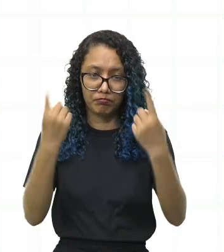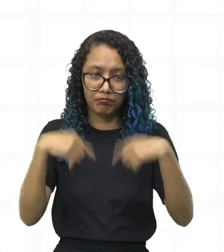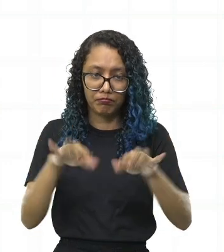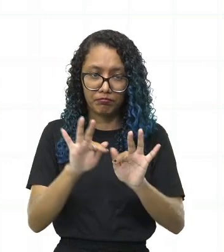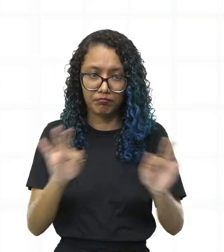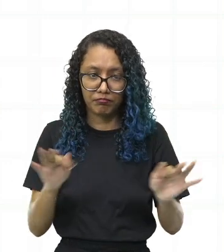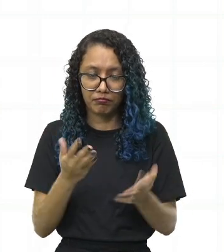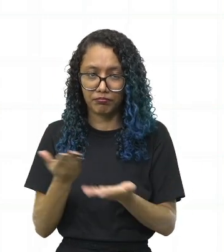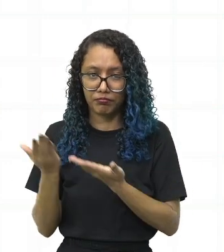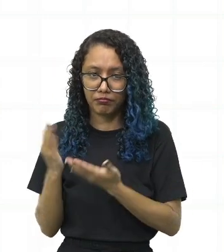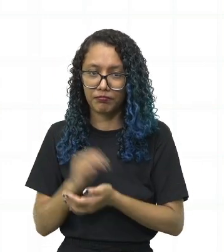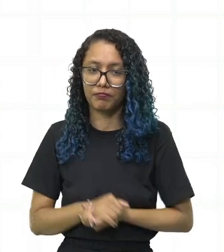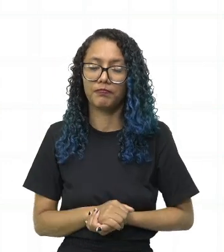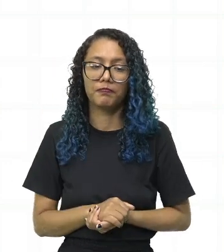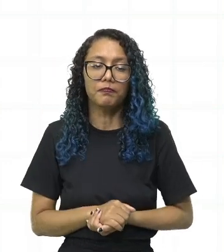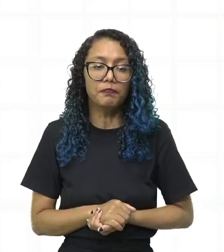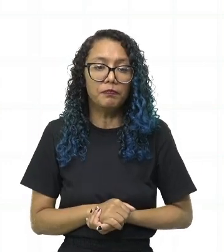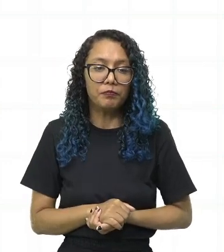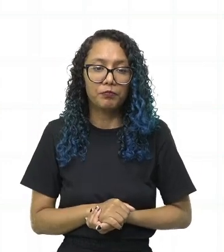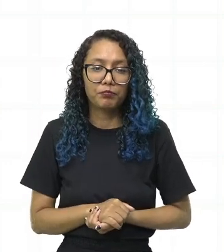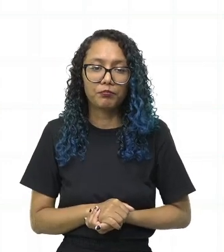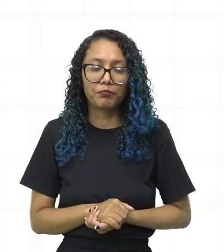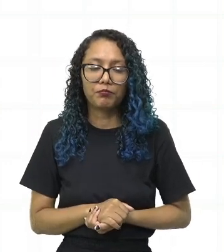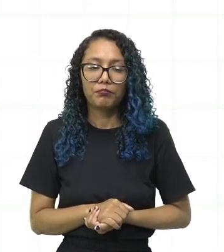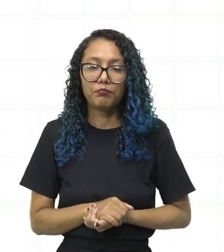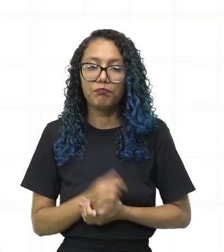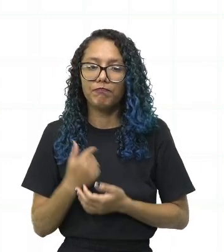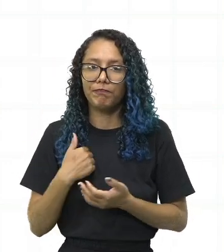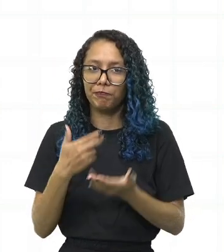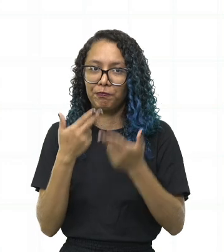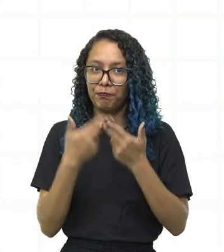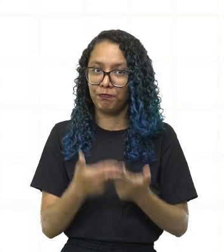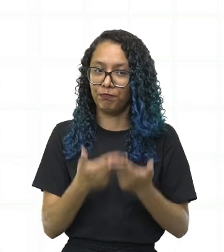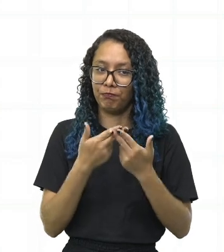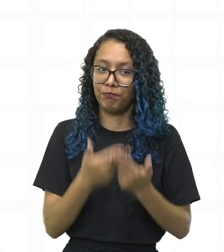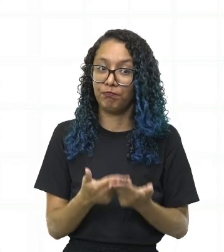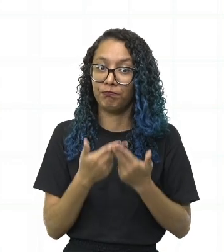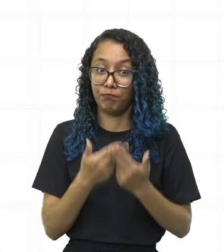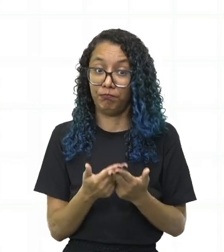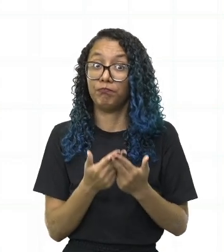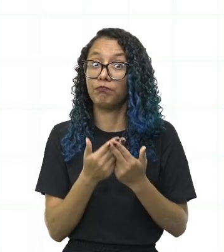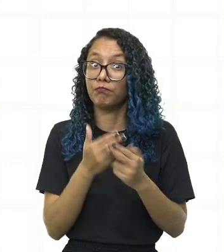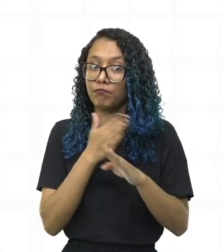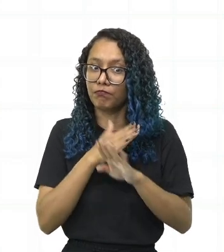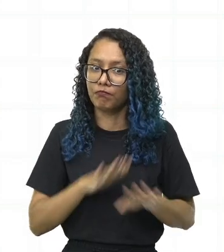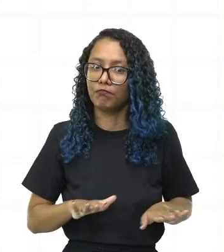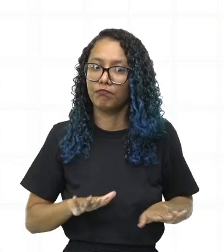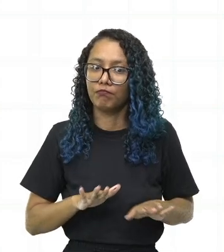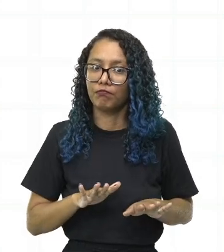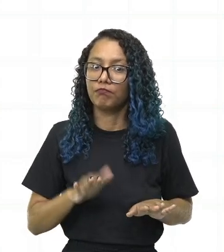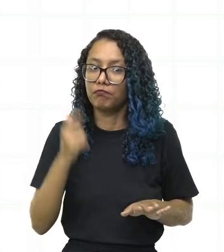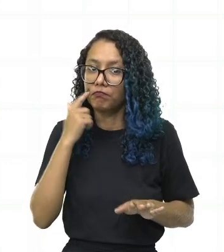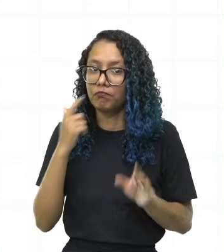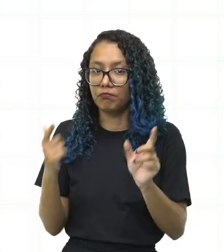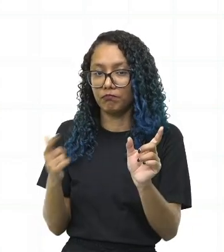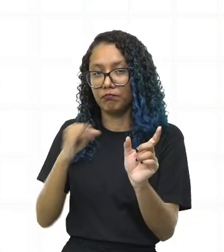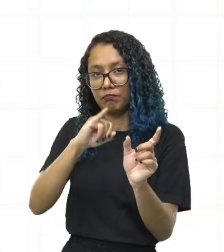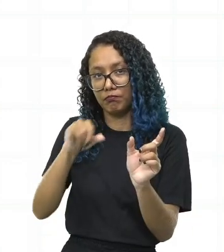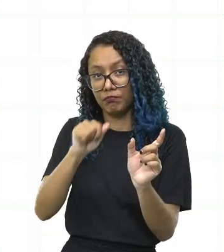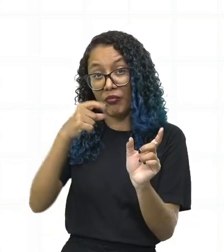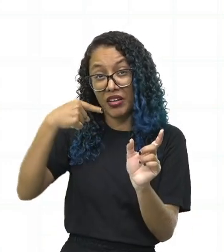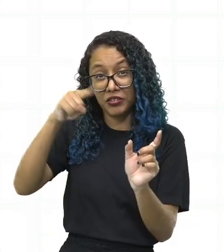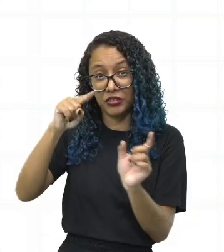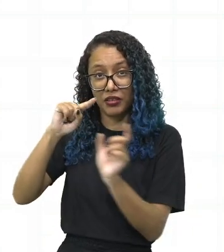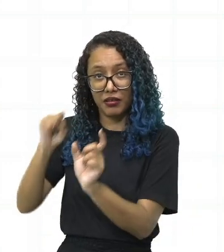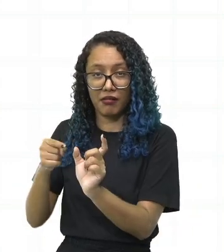já já. Olha só, quem aí, né, com certeza já ouviu a mãe. As professoras às vezes falam, né,